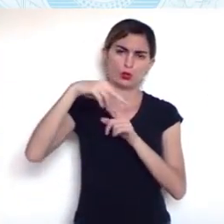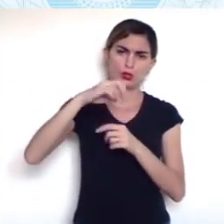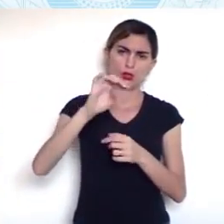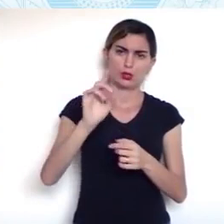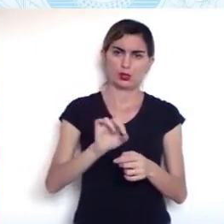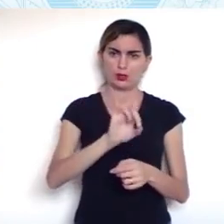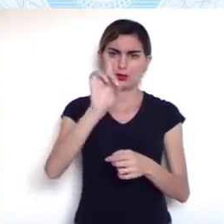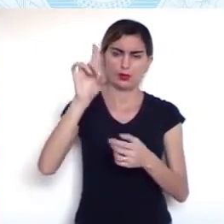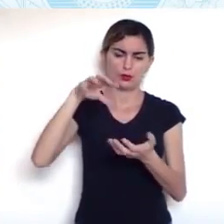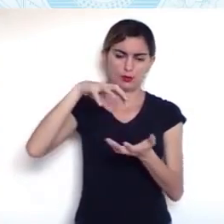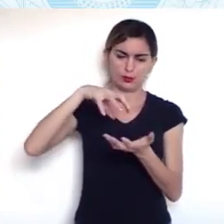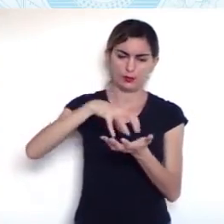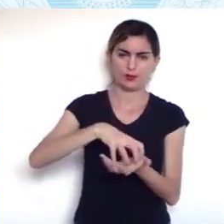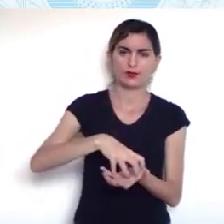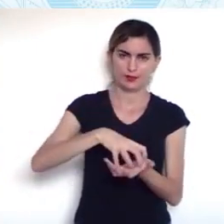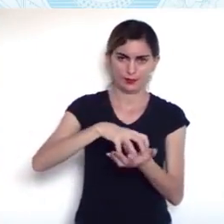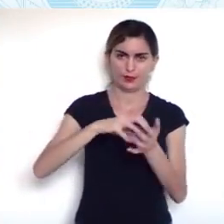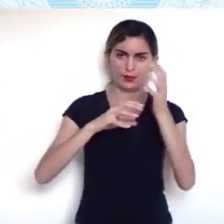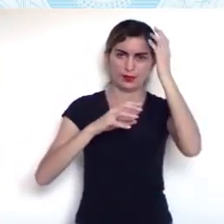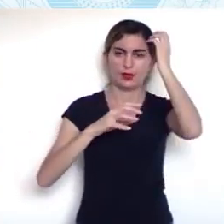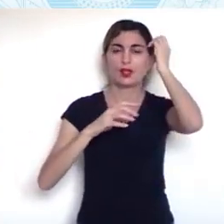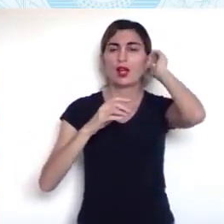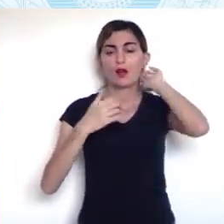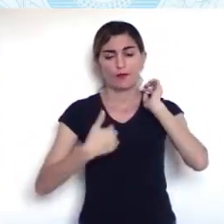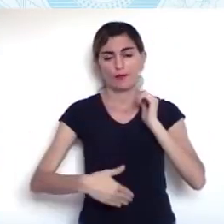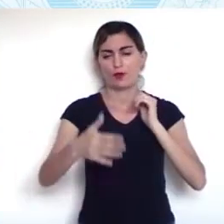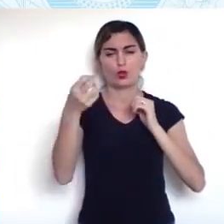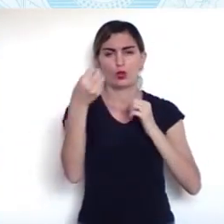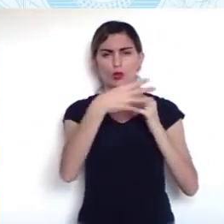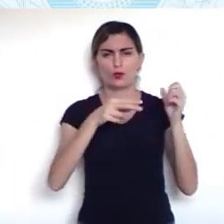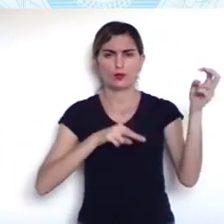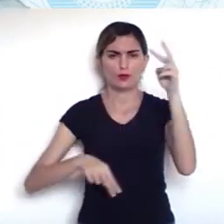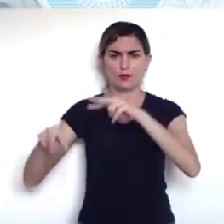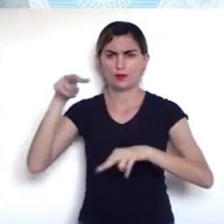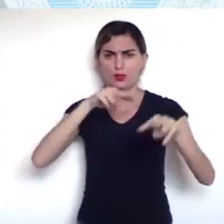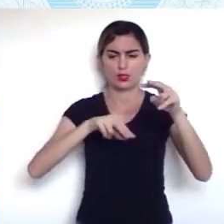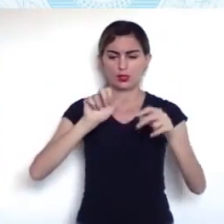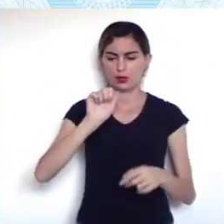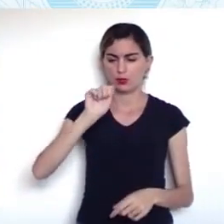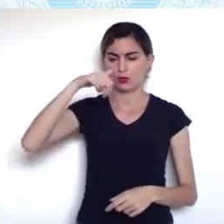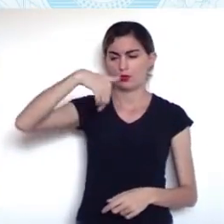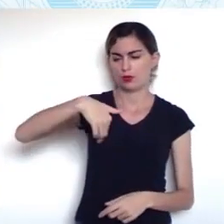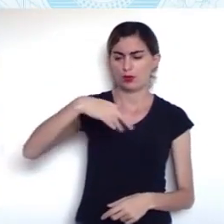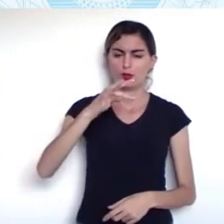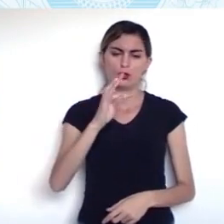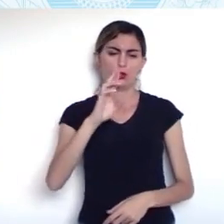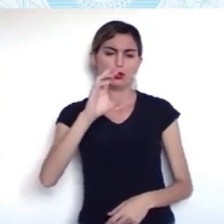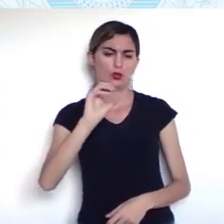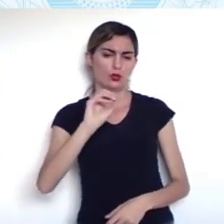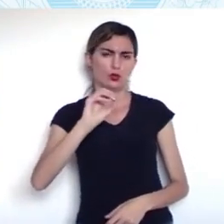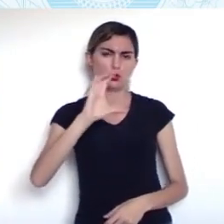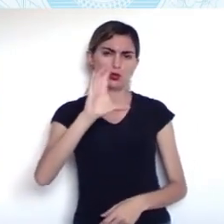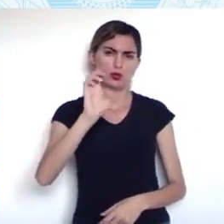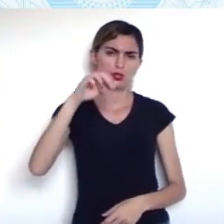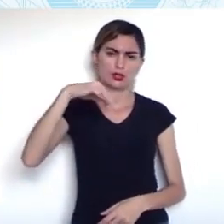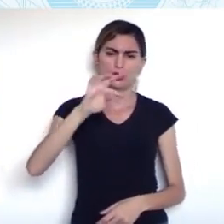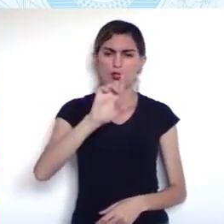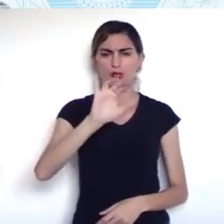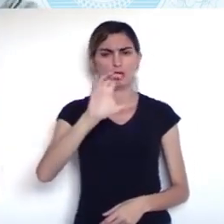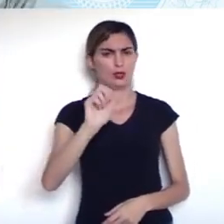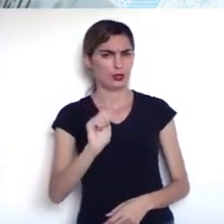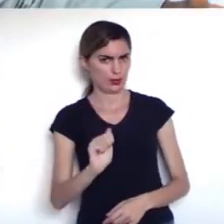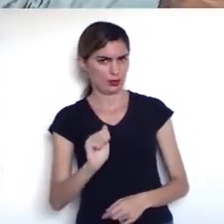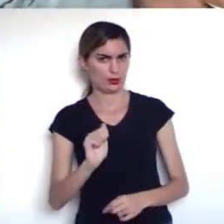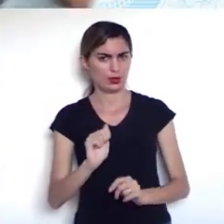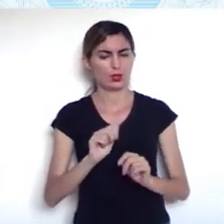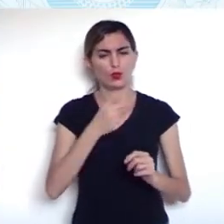teocêntrica, Deus como centro, e vai para uma nova visão antrocêntrica, é o antropocentrismo,